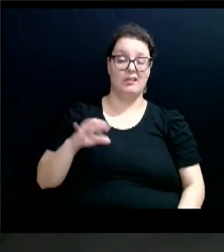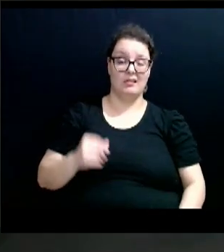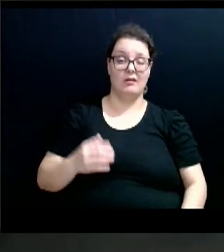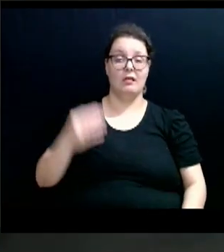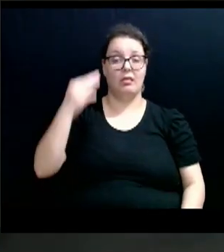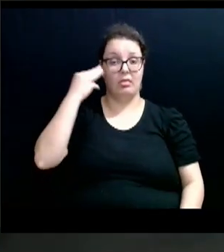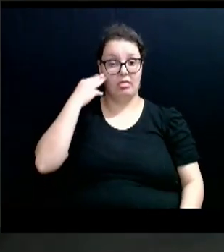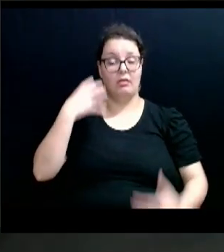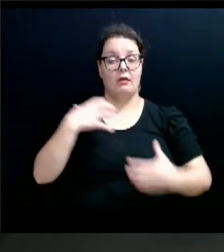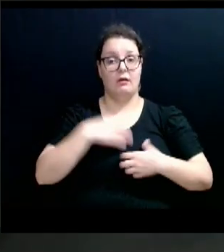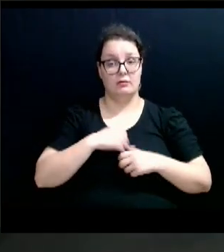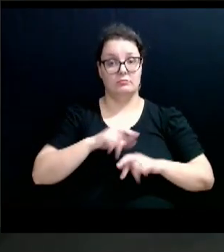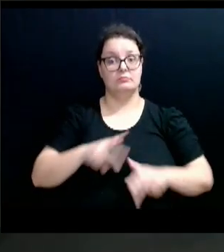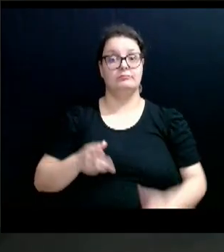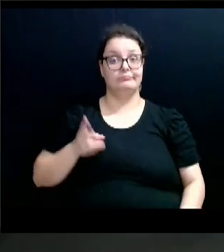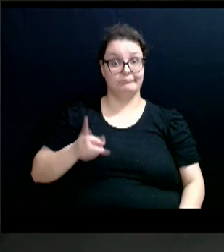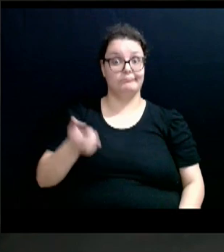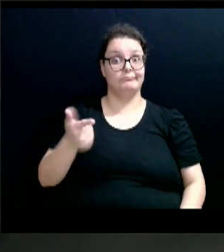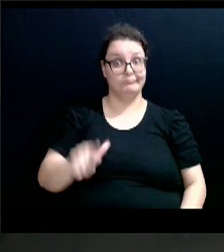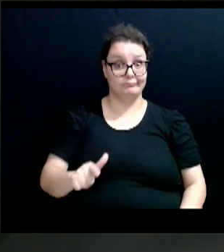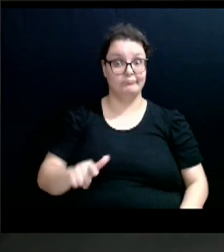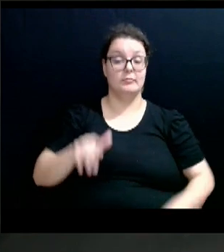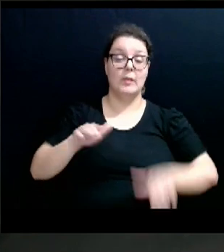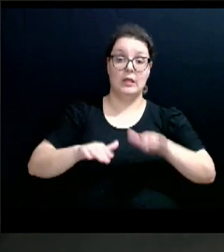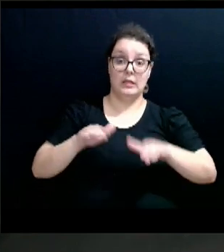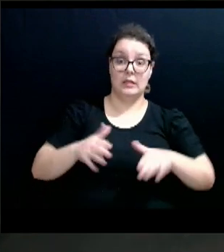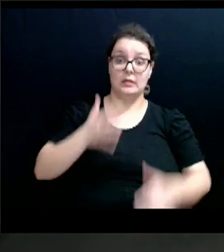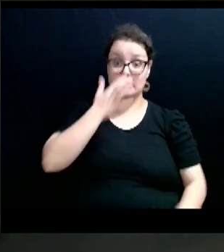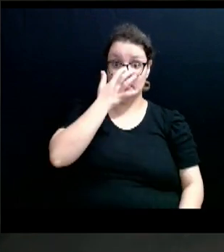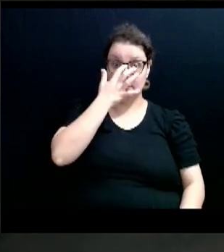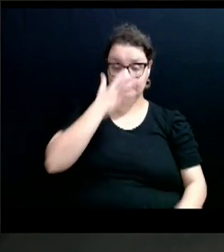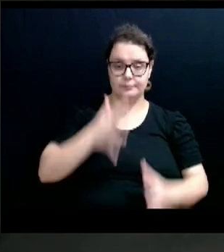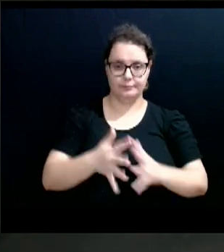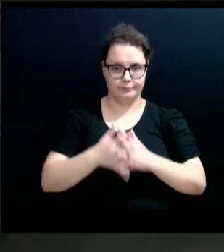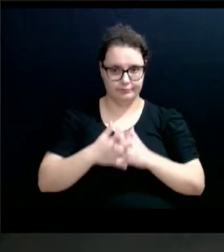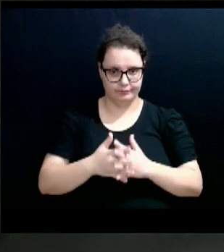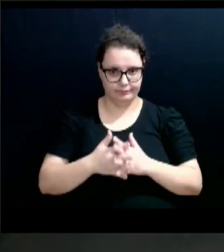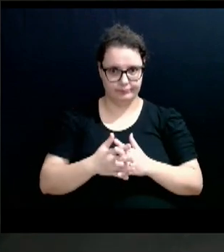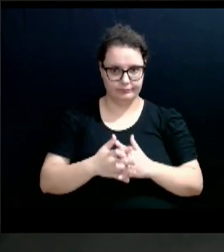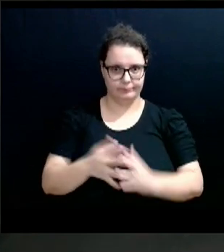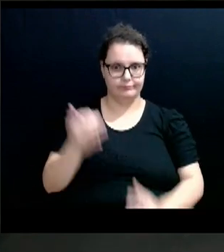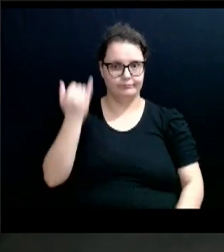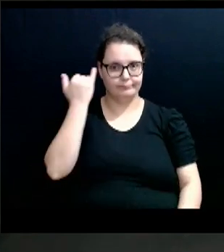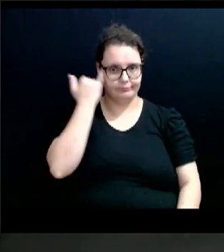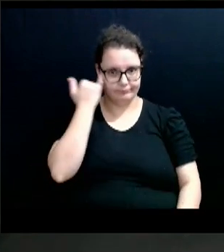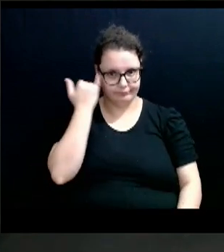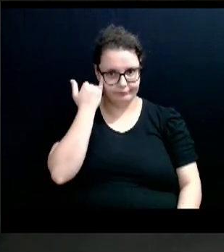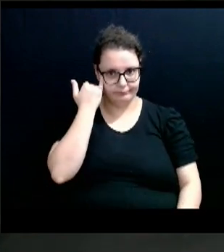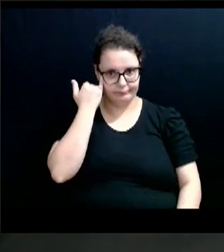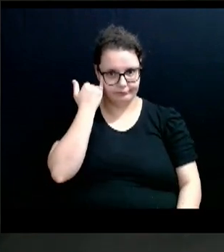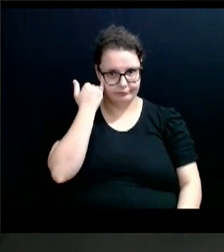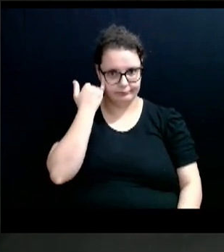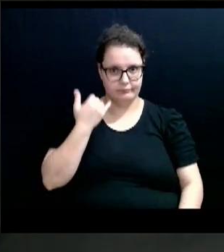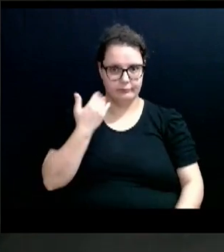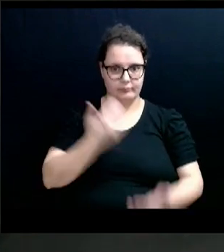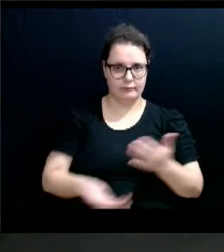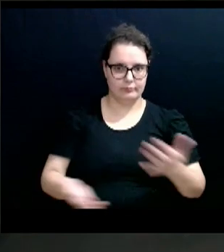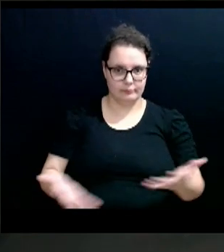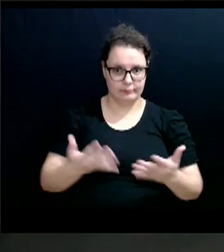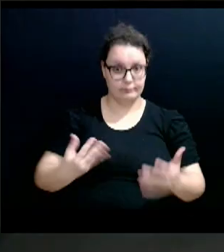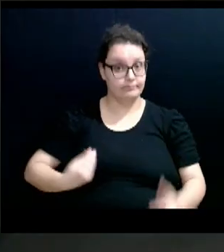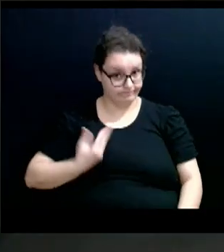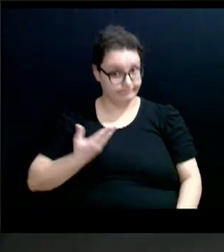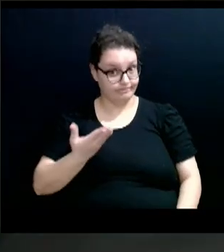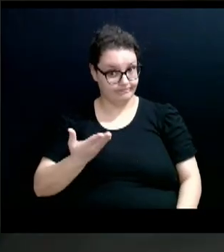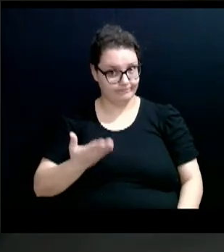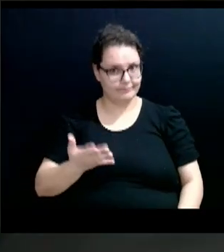emocional contínua, muitas vezes confundido com preguiça e desmotivação. Tá passando por isso? Então amanhã a